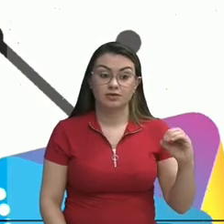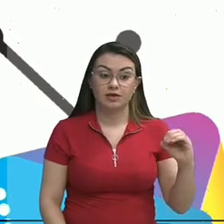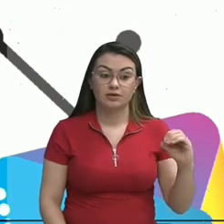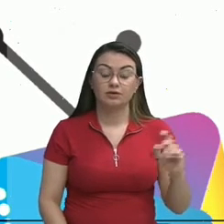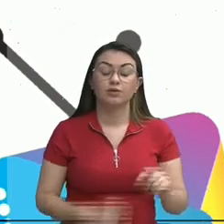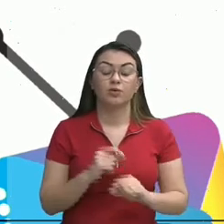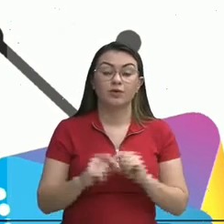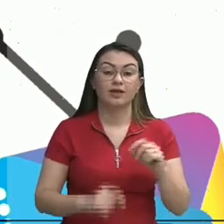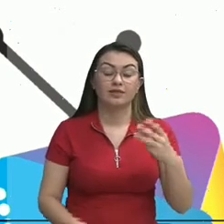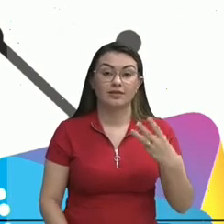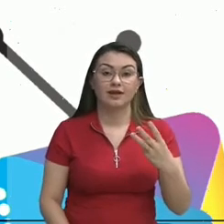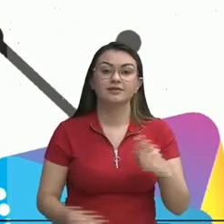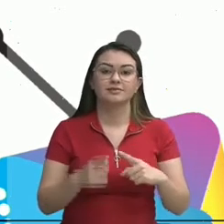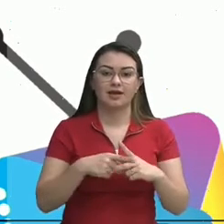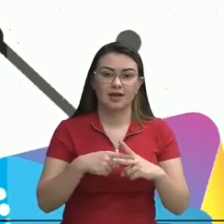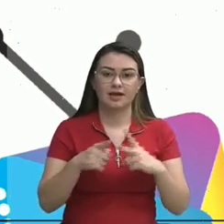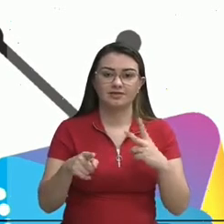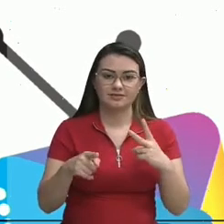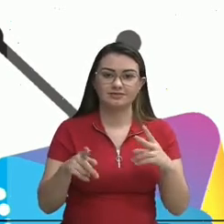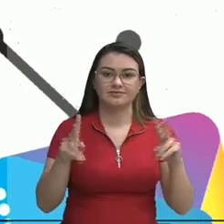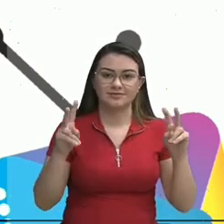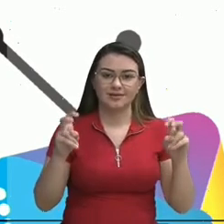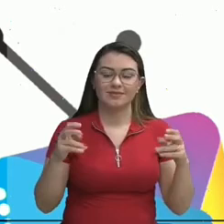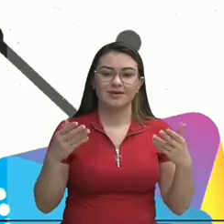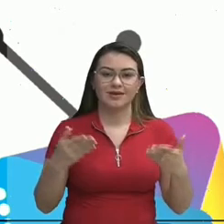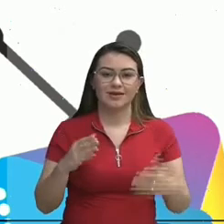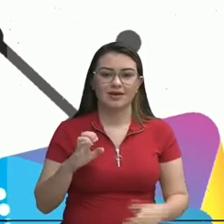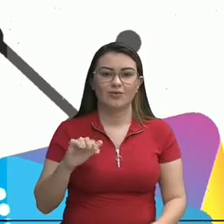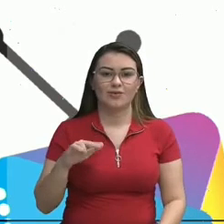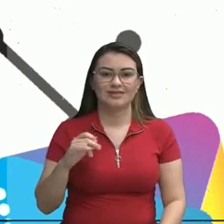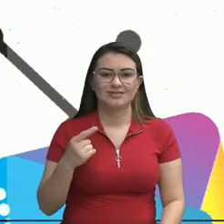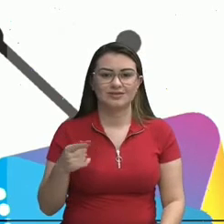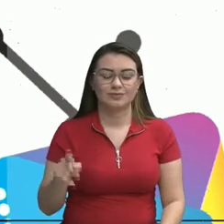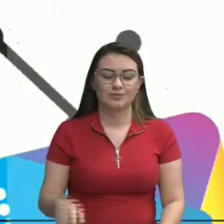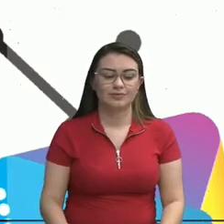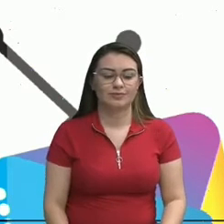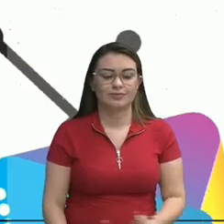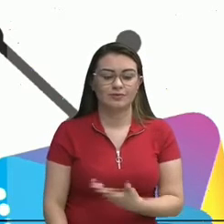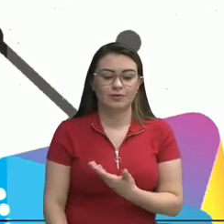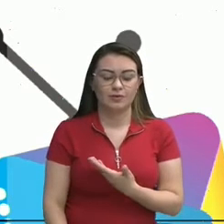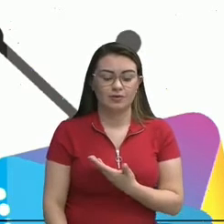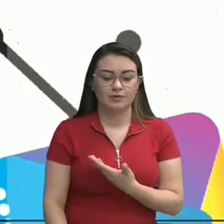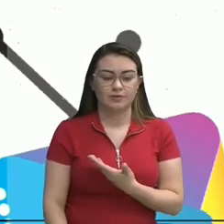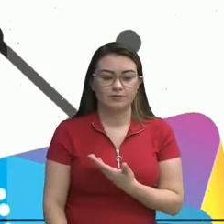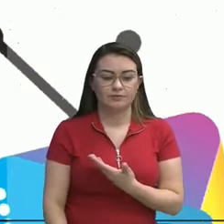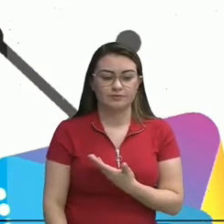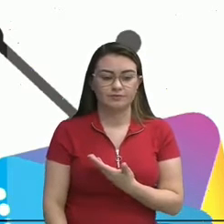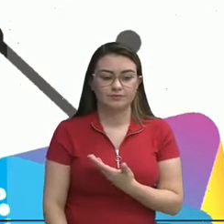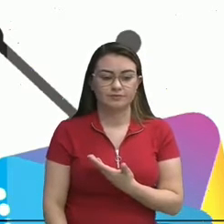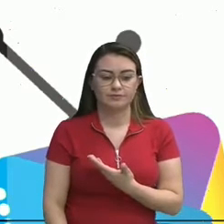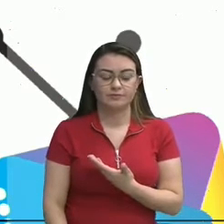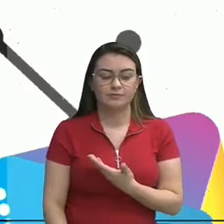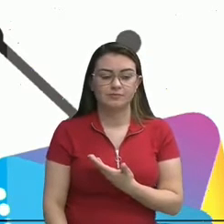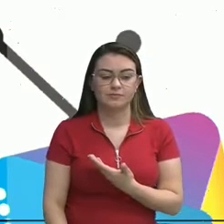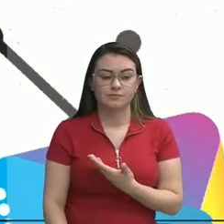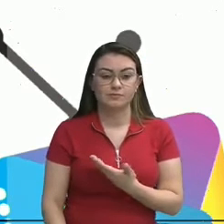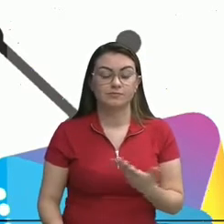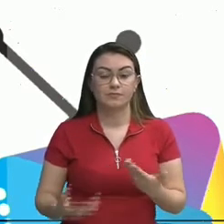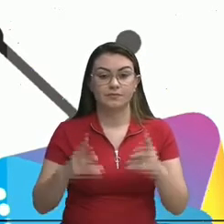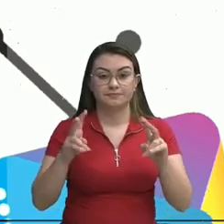três é raiz da equação Vamos tentar último número que a gente procura esse é o quatro então para x =